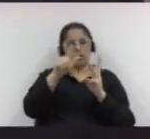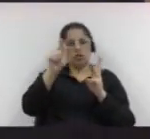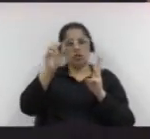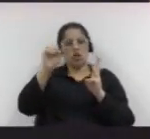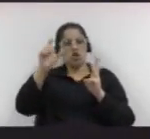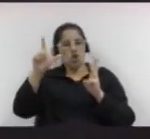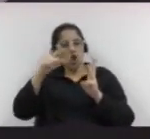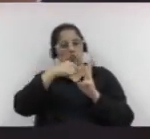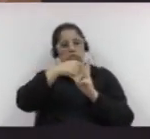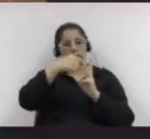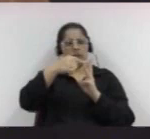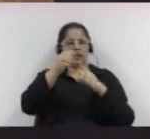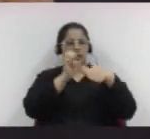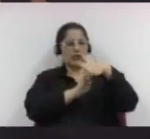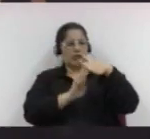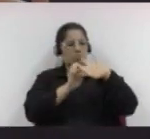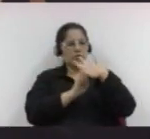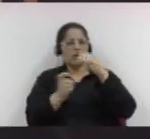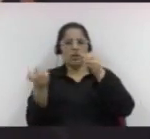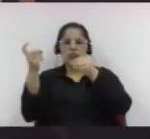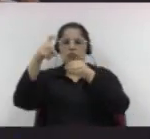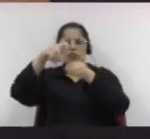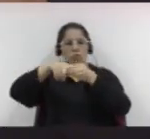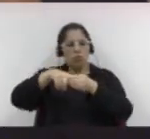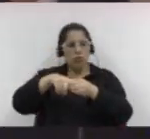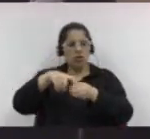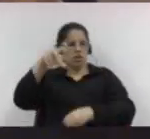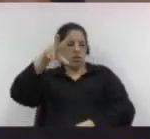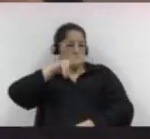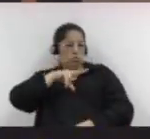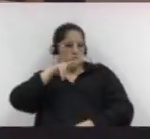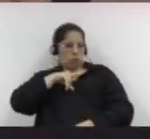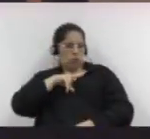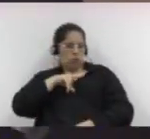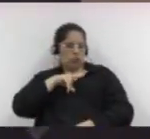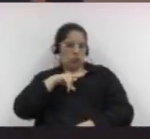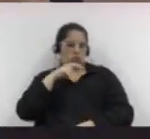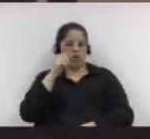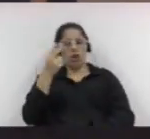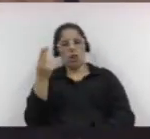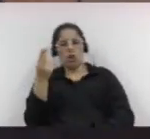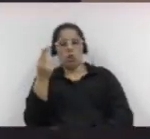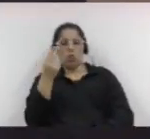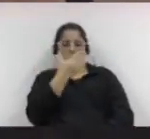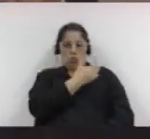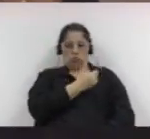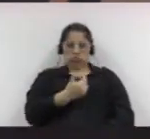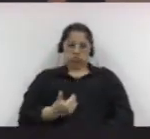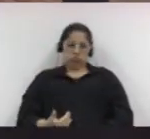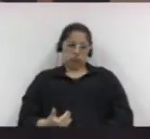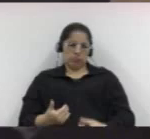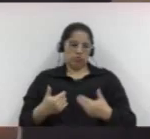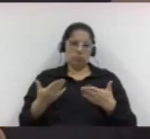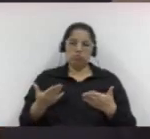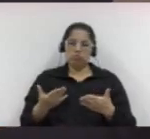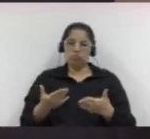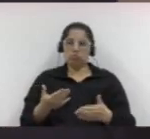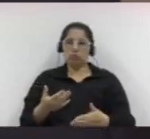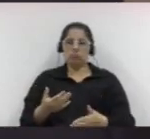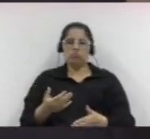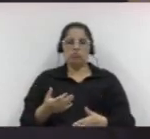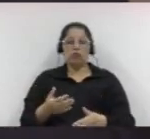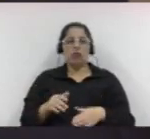uma parceria público-privada. Quem pode me dizer se isso está em andamento ou não,